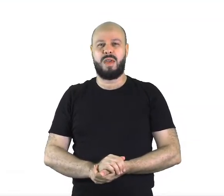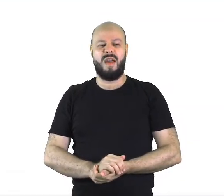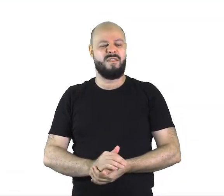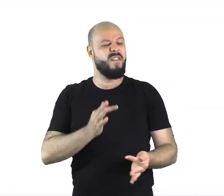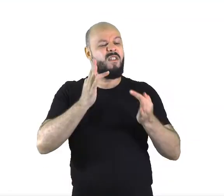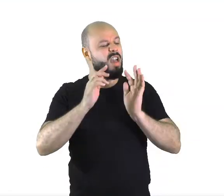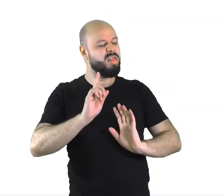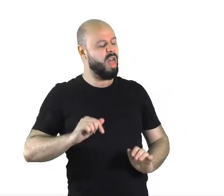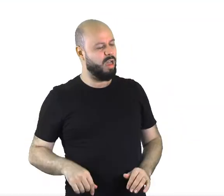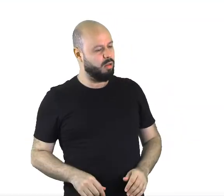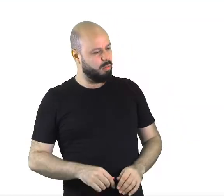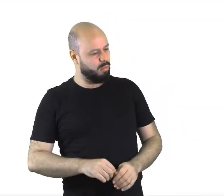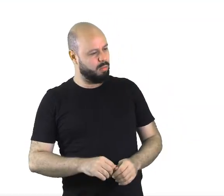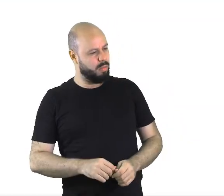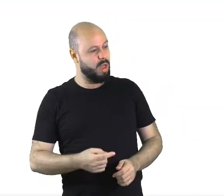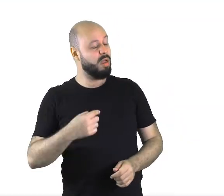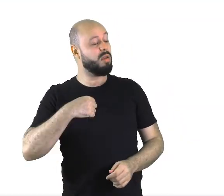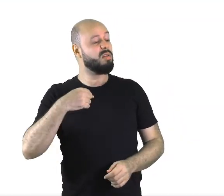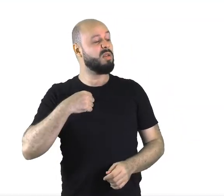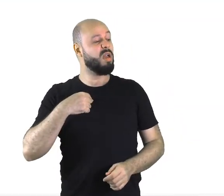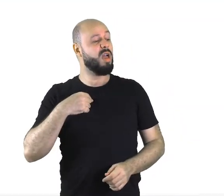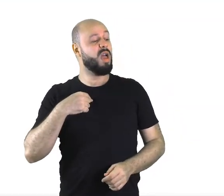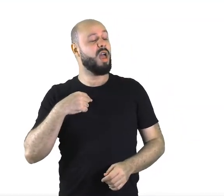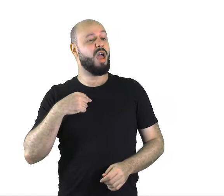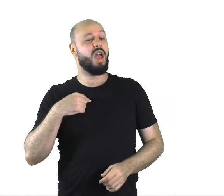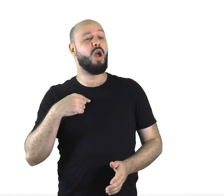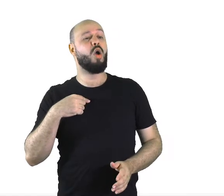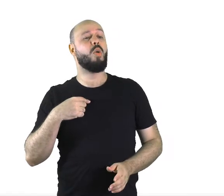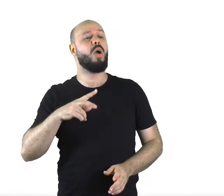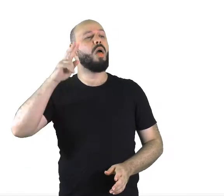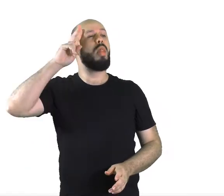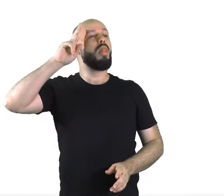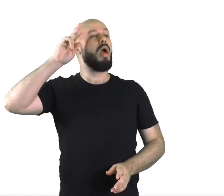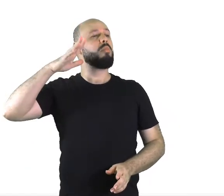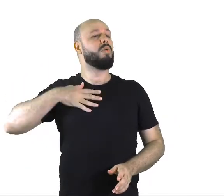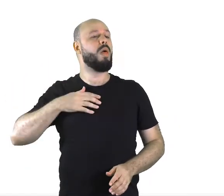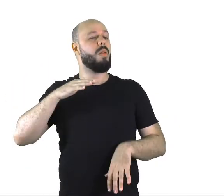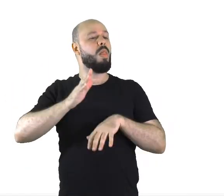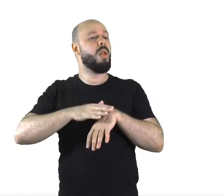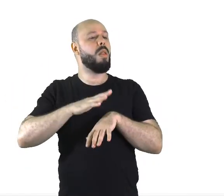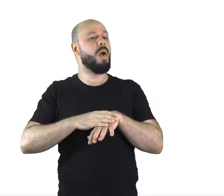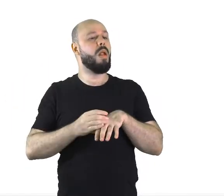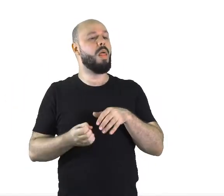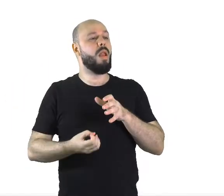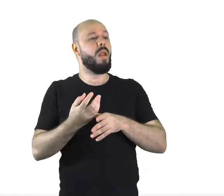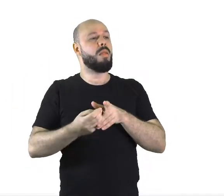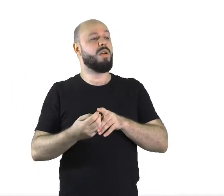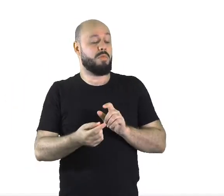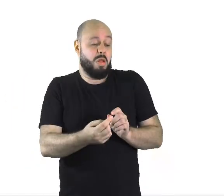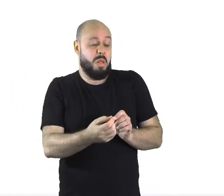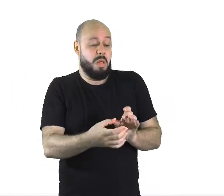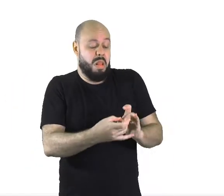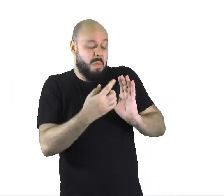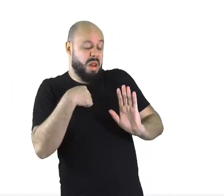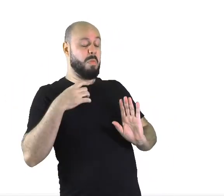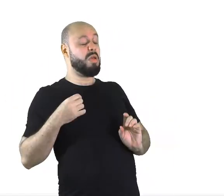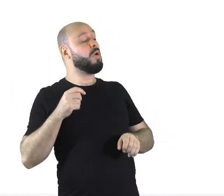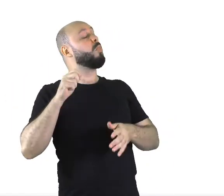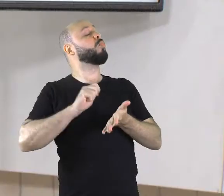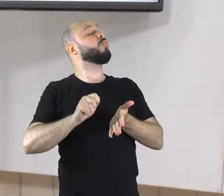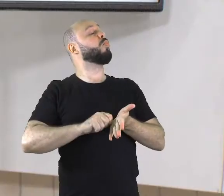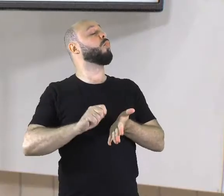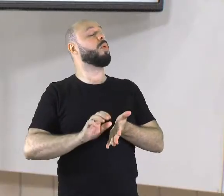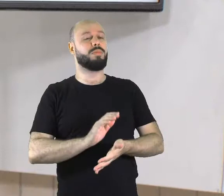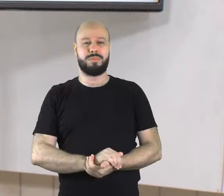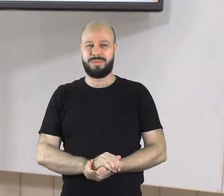Fofoqueira não, querida, eu sou produtora de biografias orais não autorizadas. E aí, o que vocês